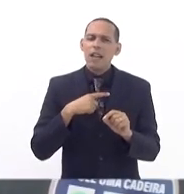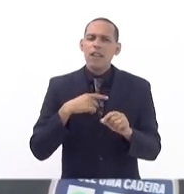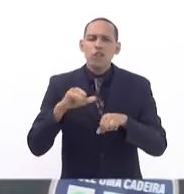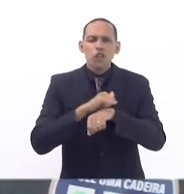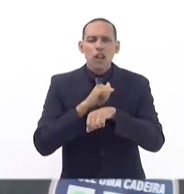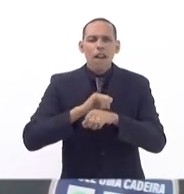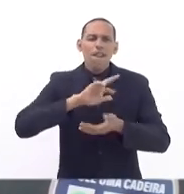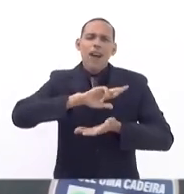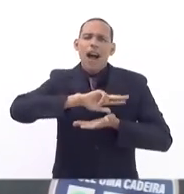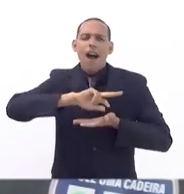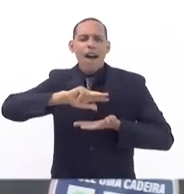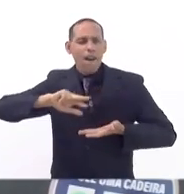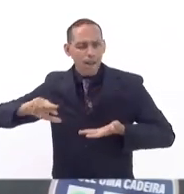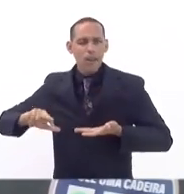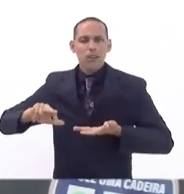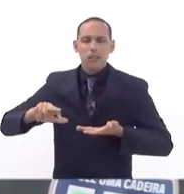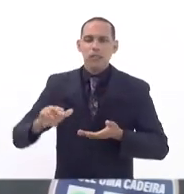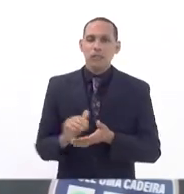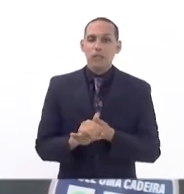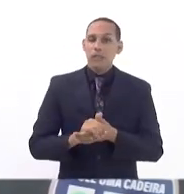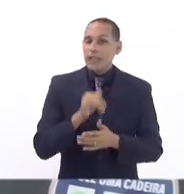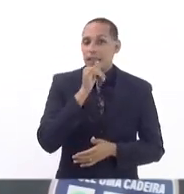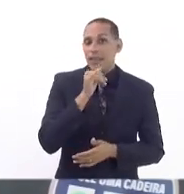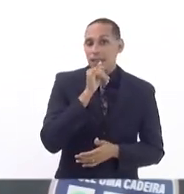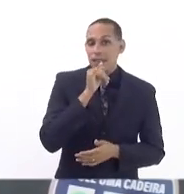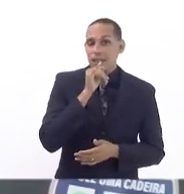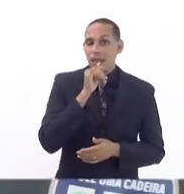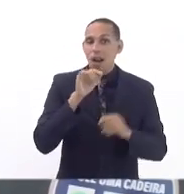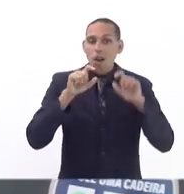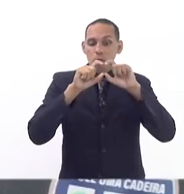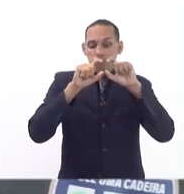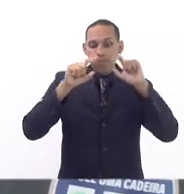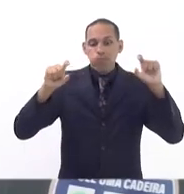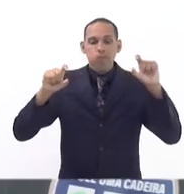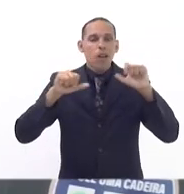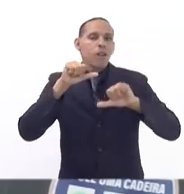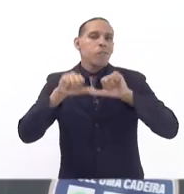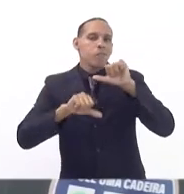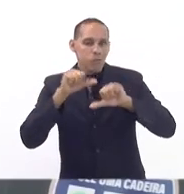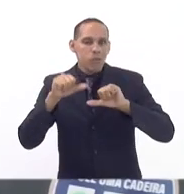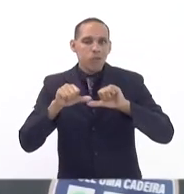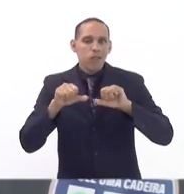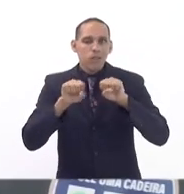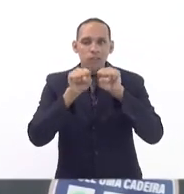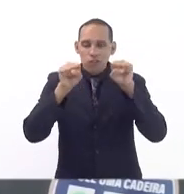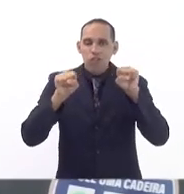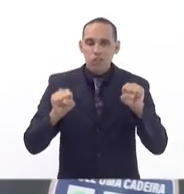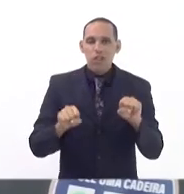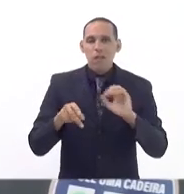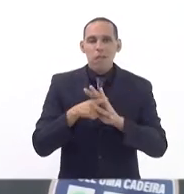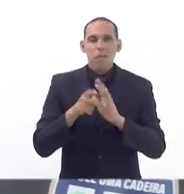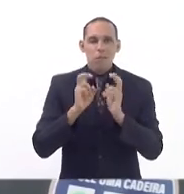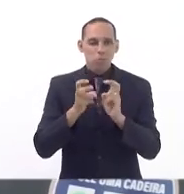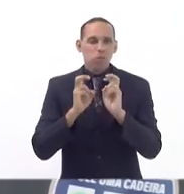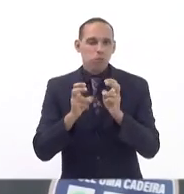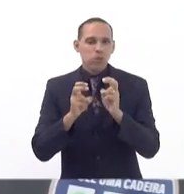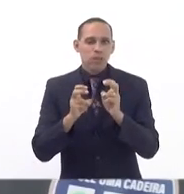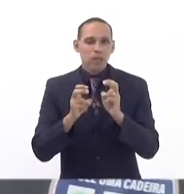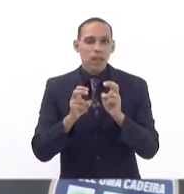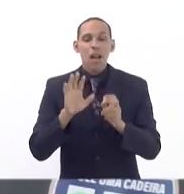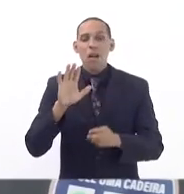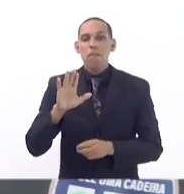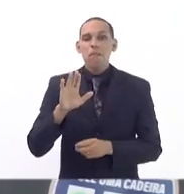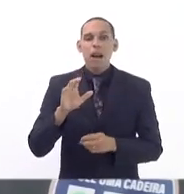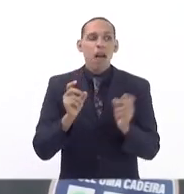estratégias Desde da mudança da Fiação é do sistema Ferroviário de São Paulo para uma fiação